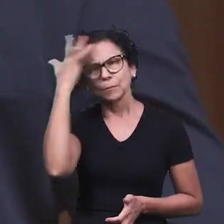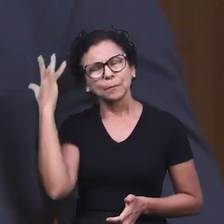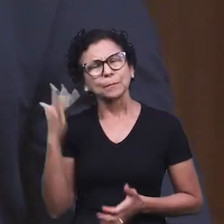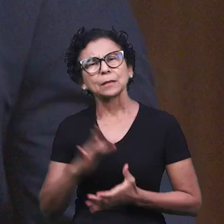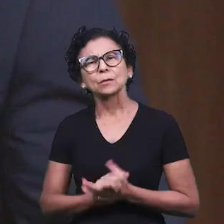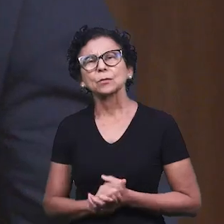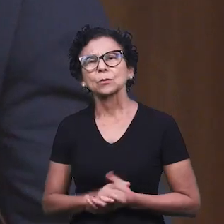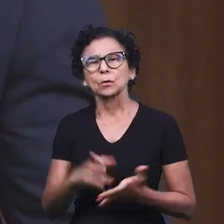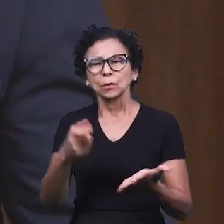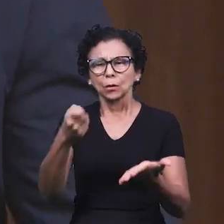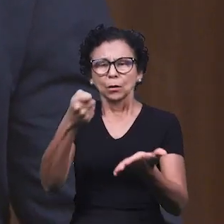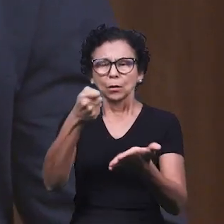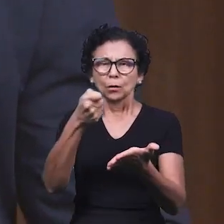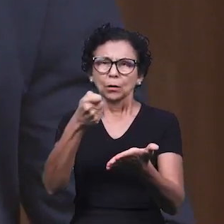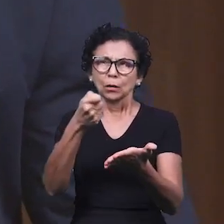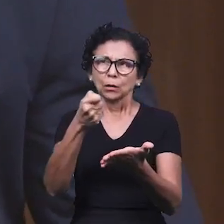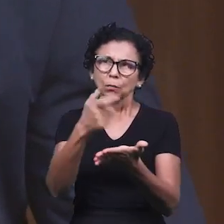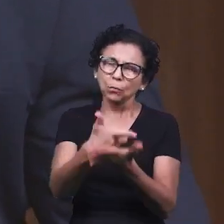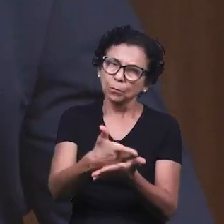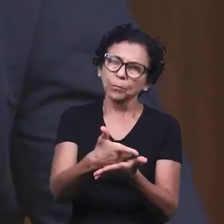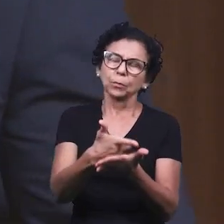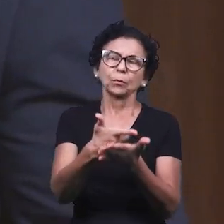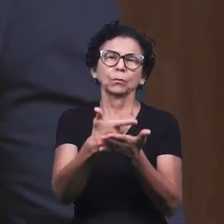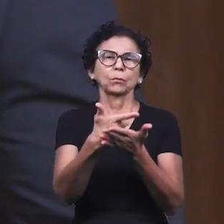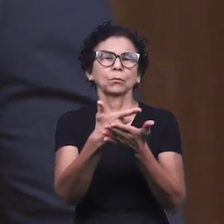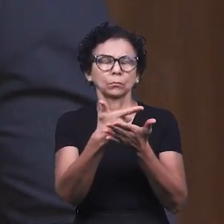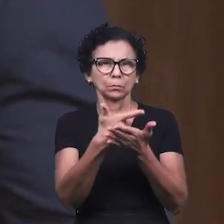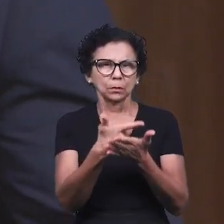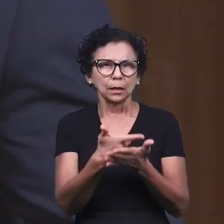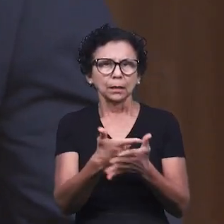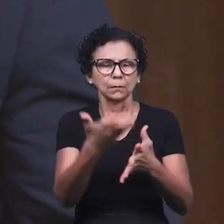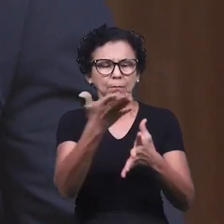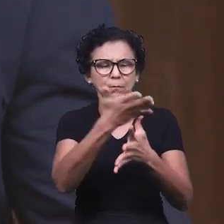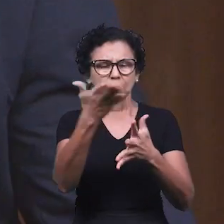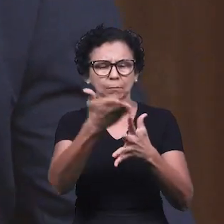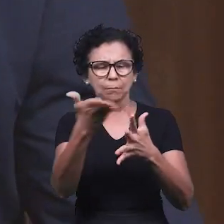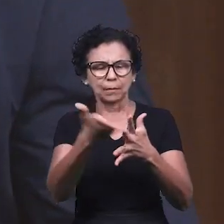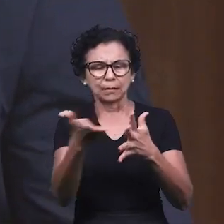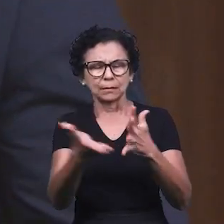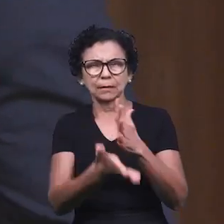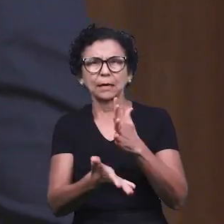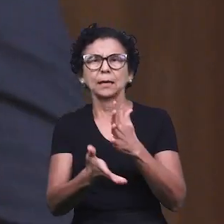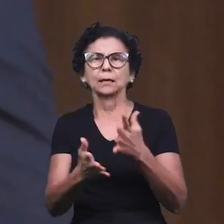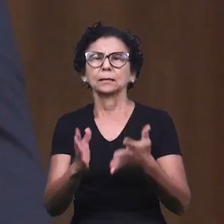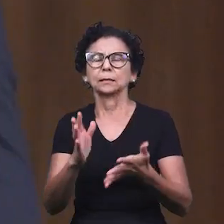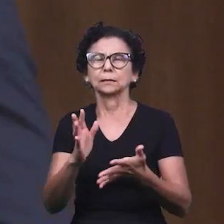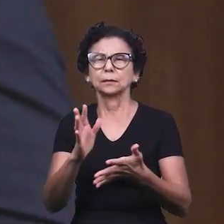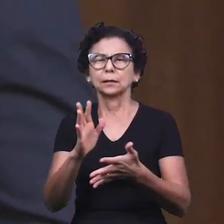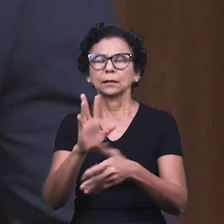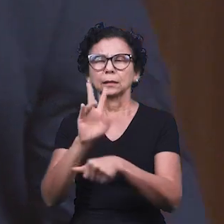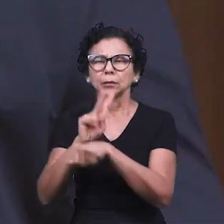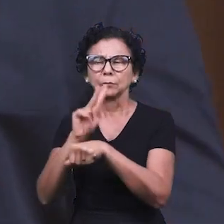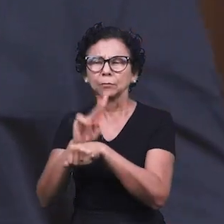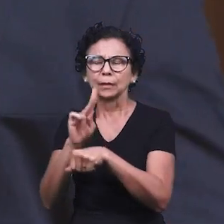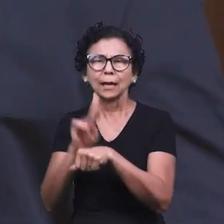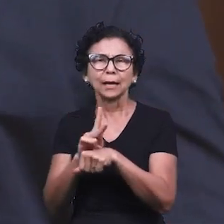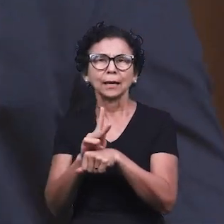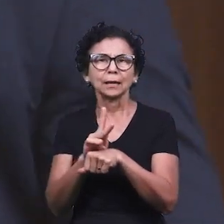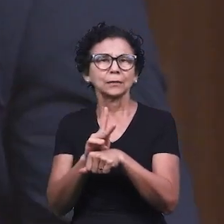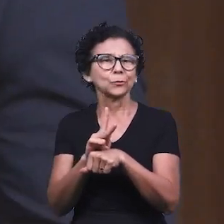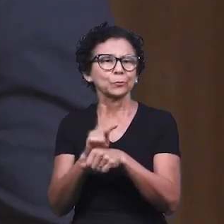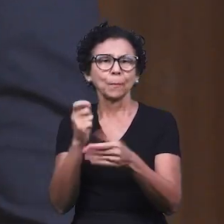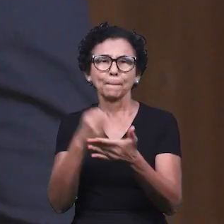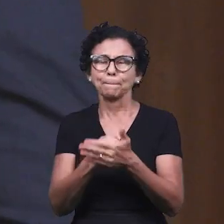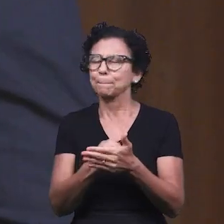repito, né, adquire compras e ali faz financiamentos, parcelamentos e não consegue